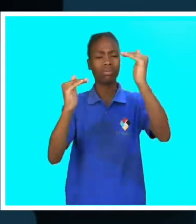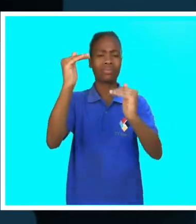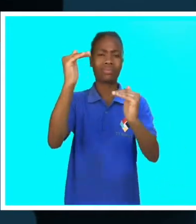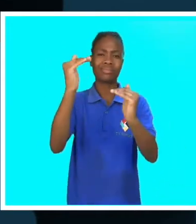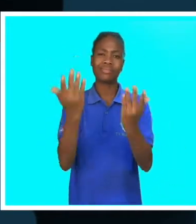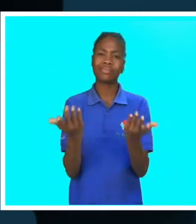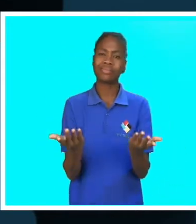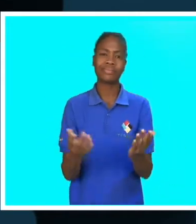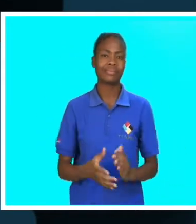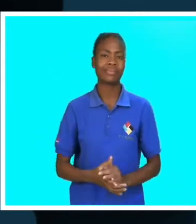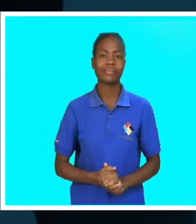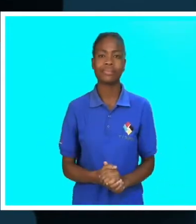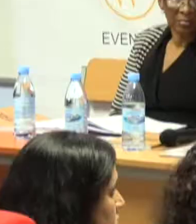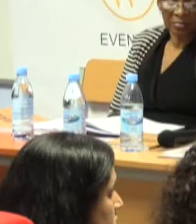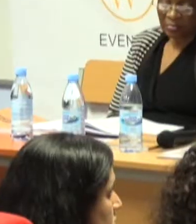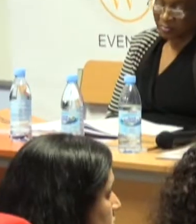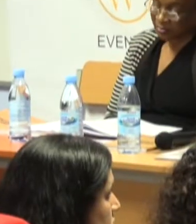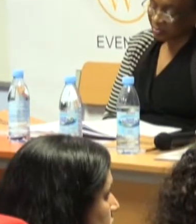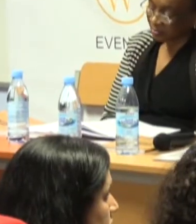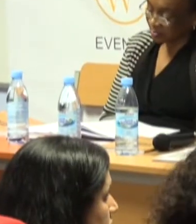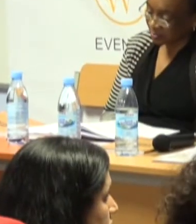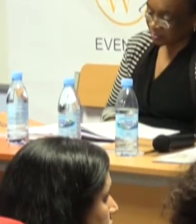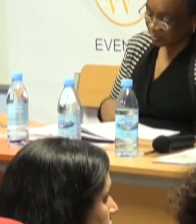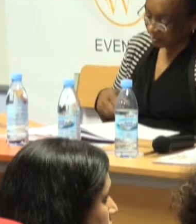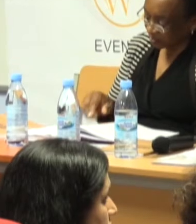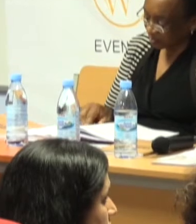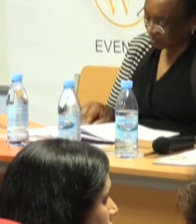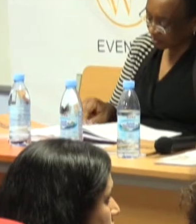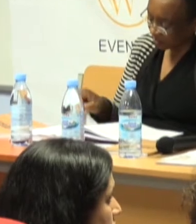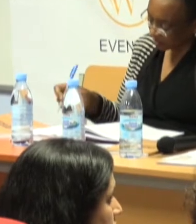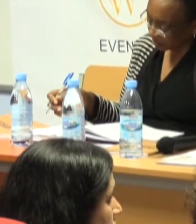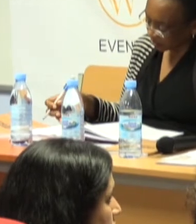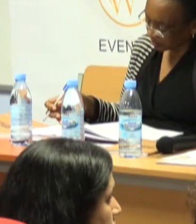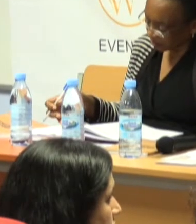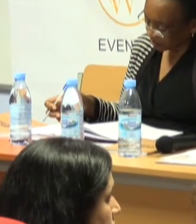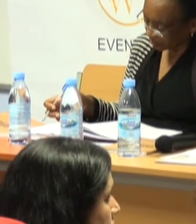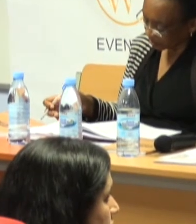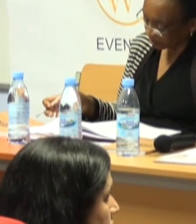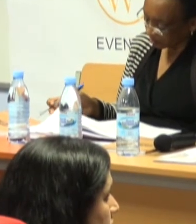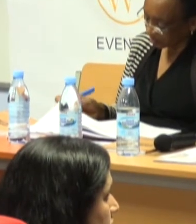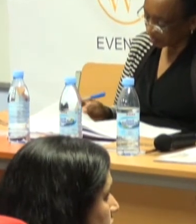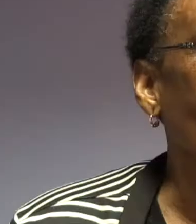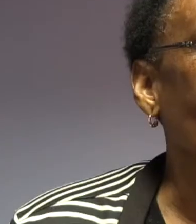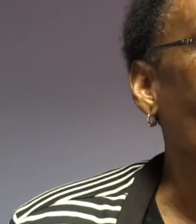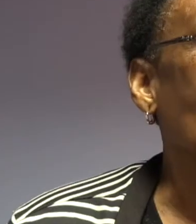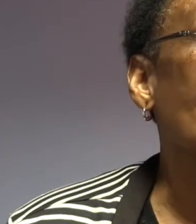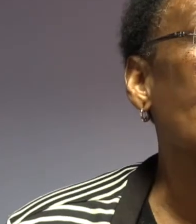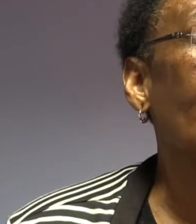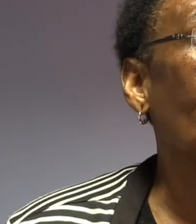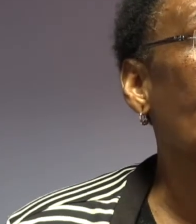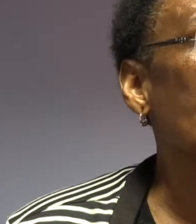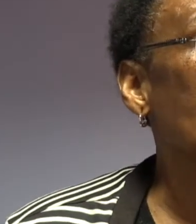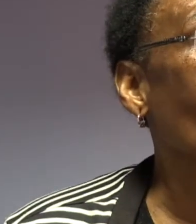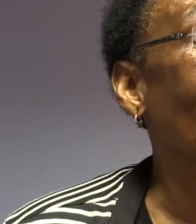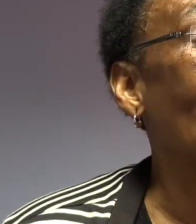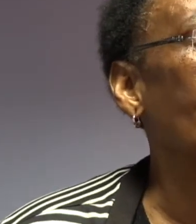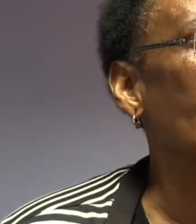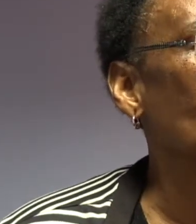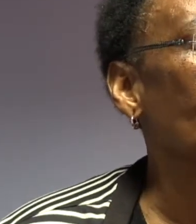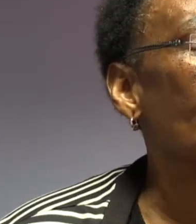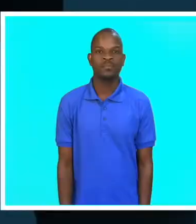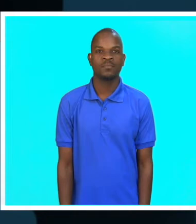que representa um aumento de perto de 10 mil. Em muitos casos, a violência é motivada pela desigualdade de